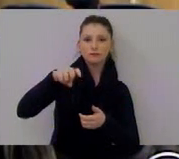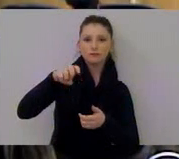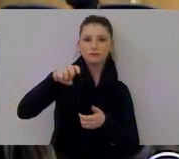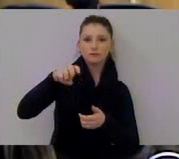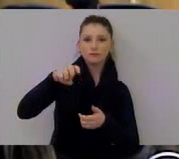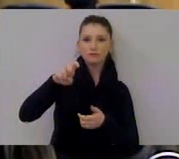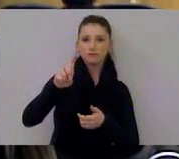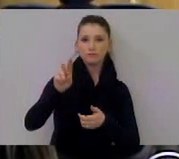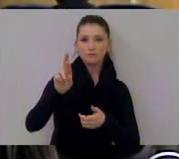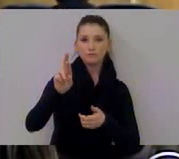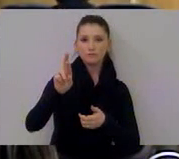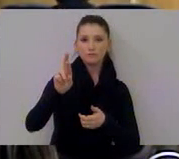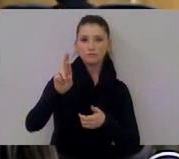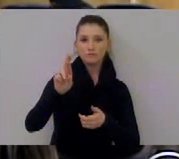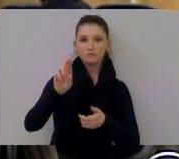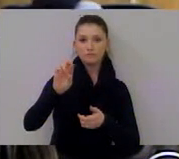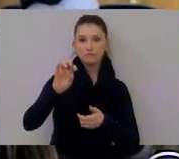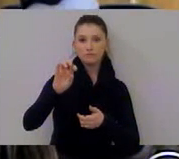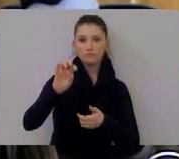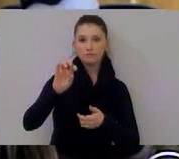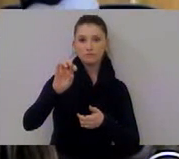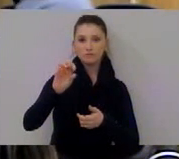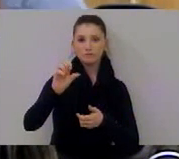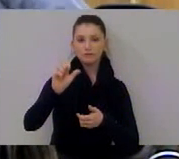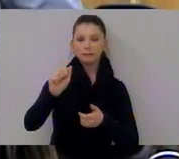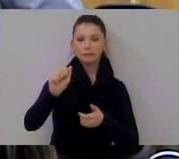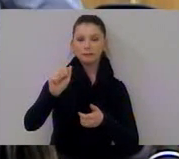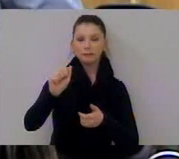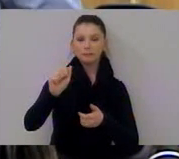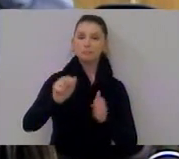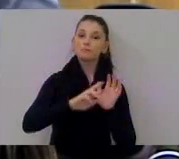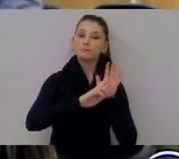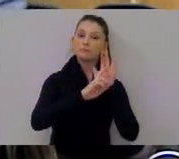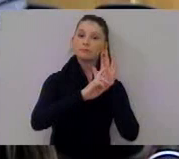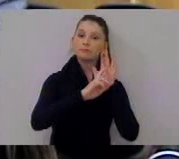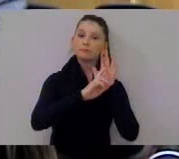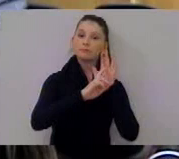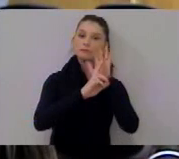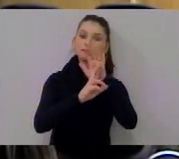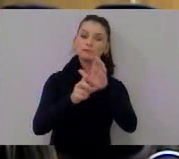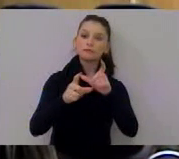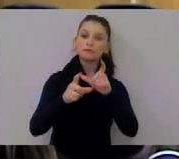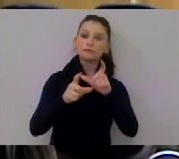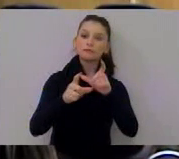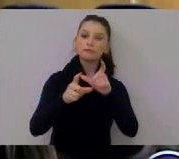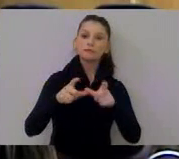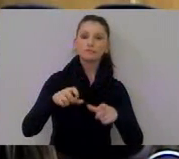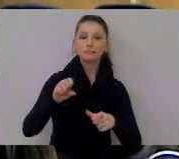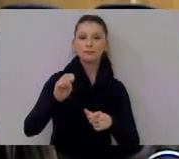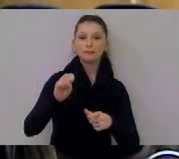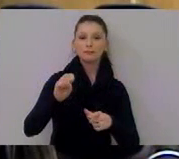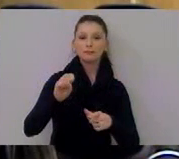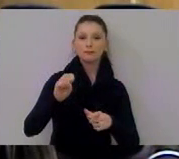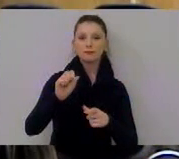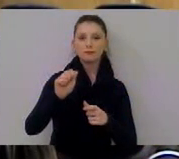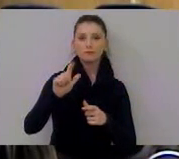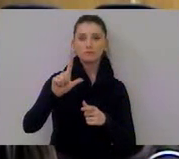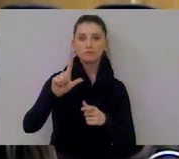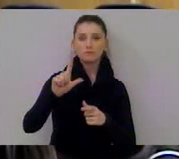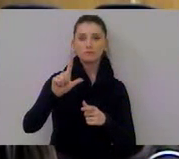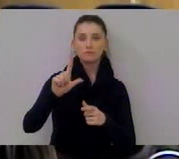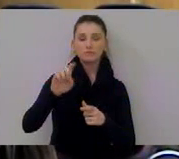representando o bairro Nossa Senhora da Salete, e Juarez de Jesus